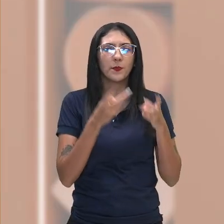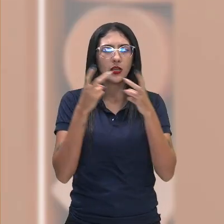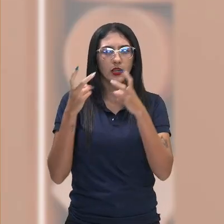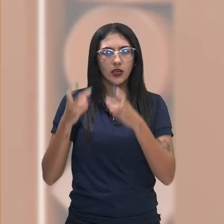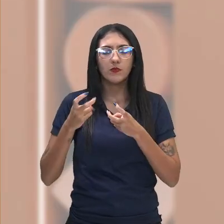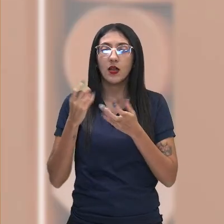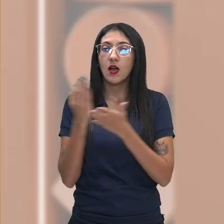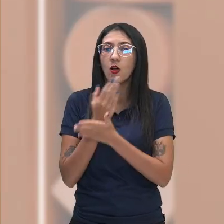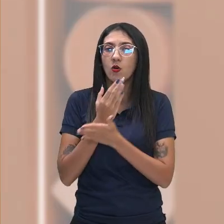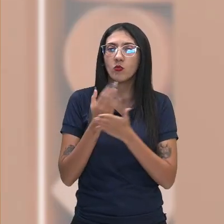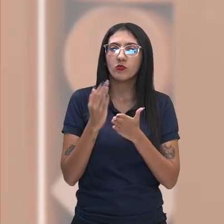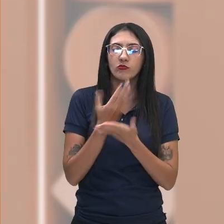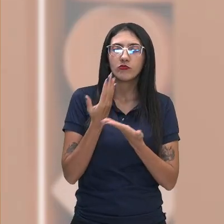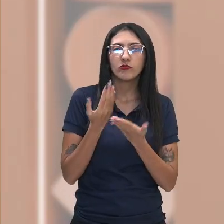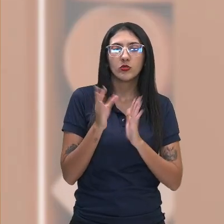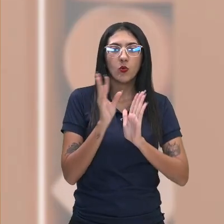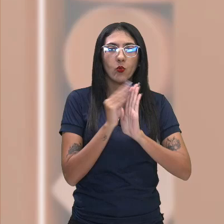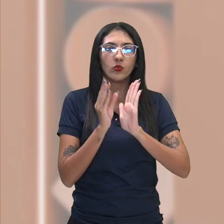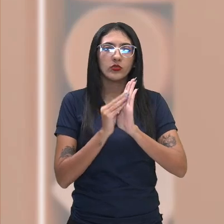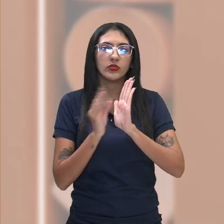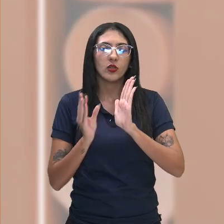algumas determinadas